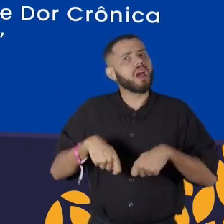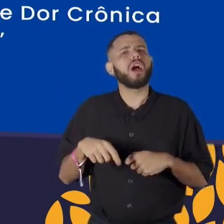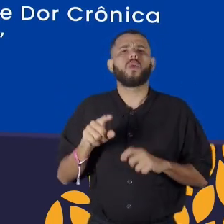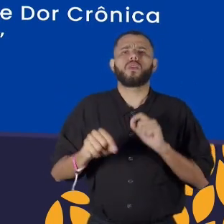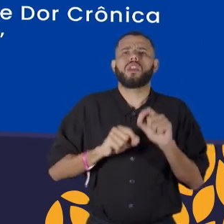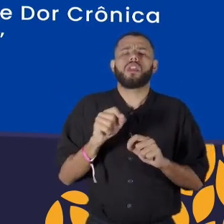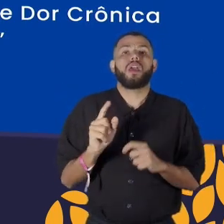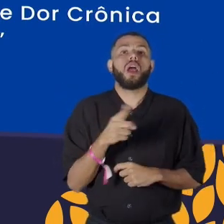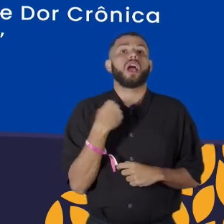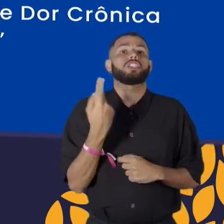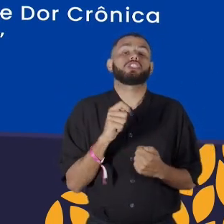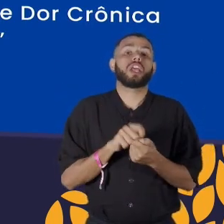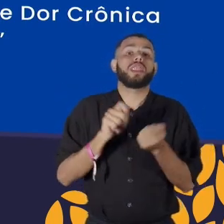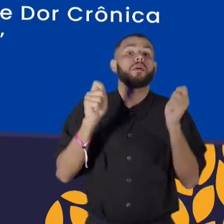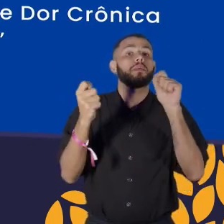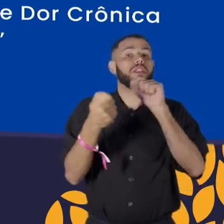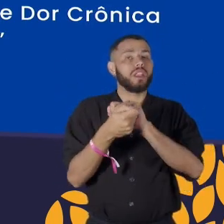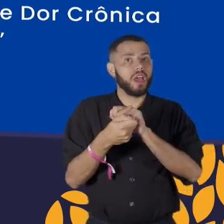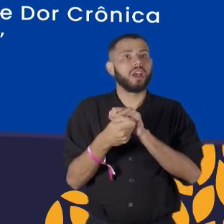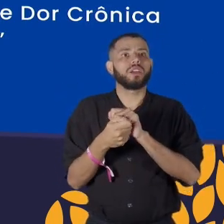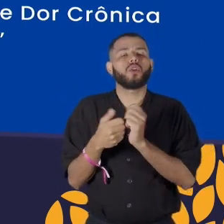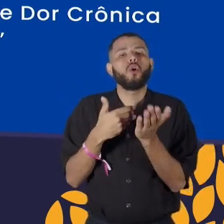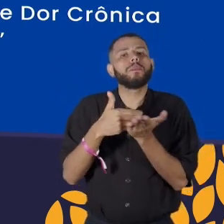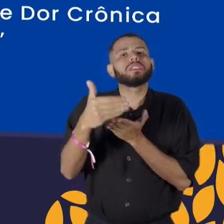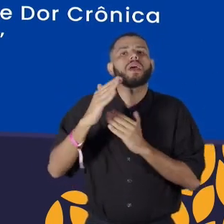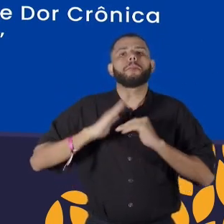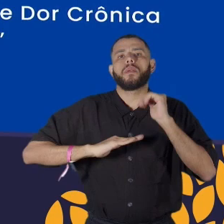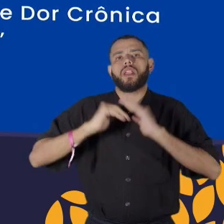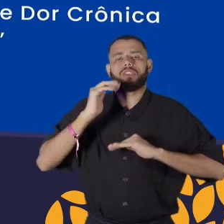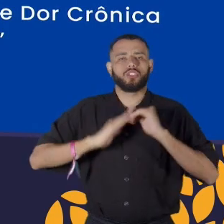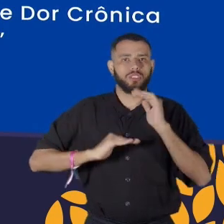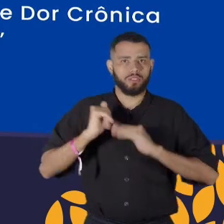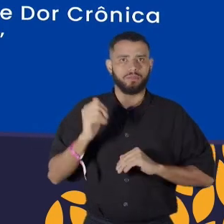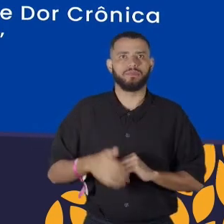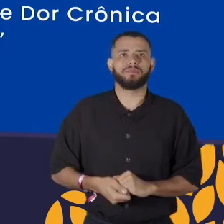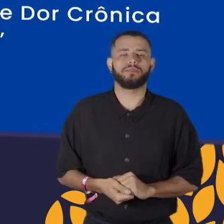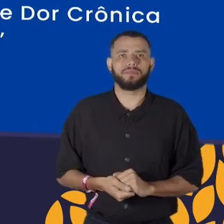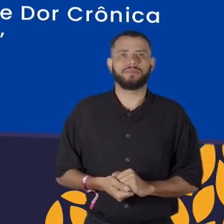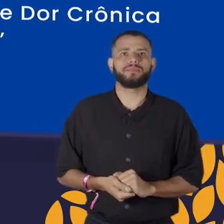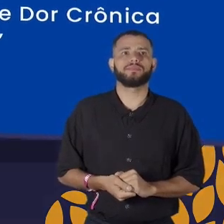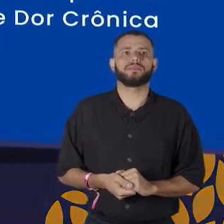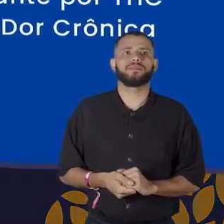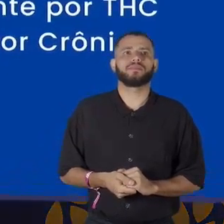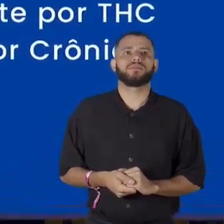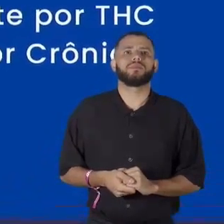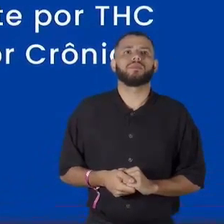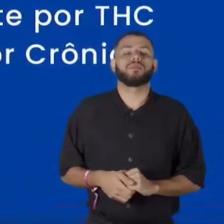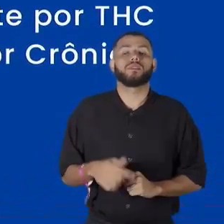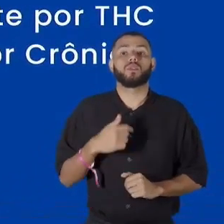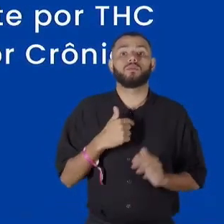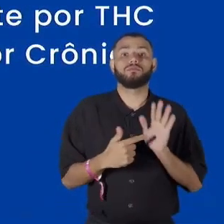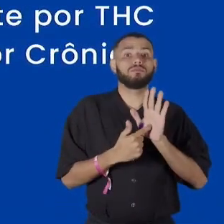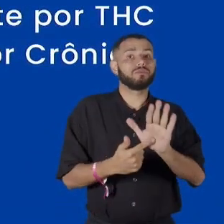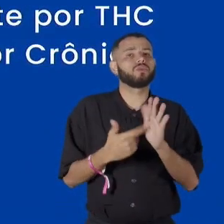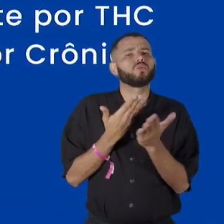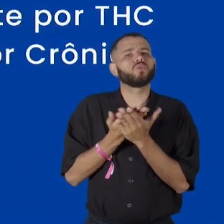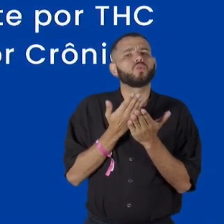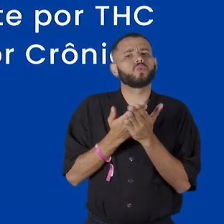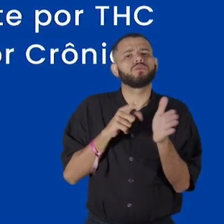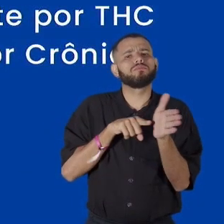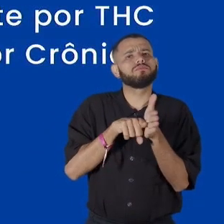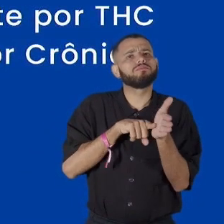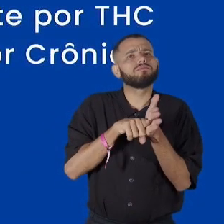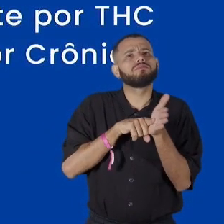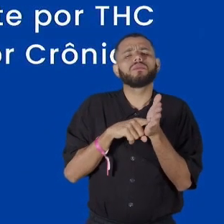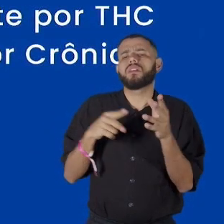adaptar e introduzir isso na nossa prática. Então, eu trouxe um estudo aqui que tem muito a ver